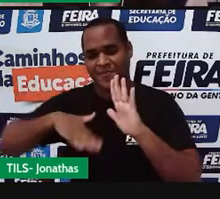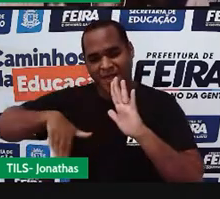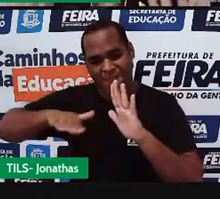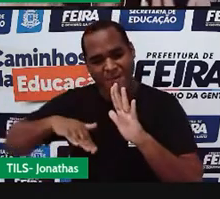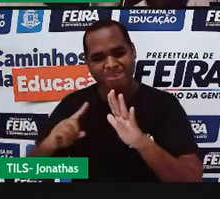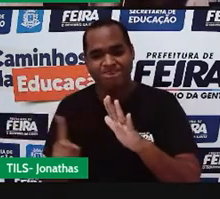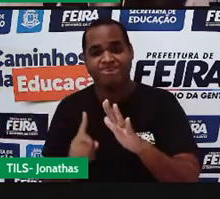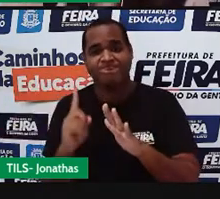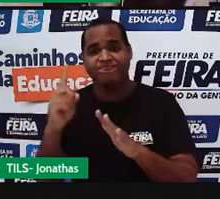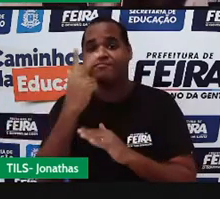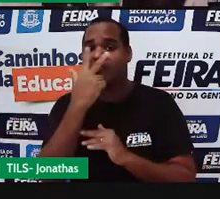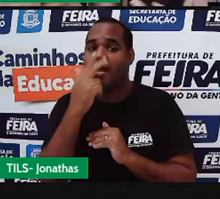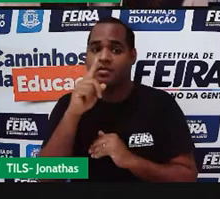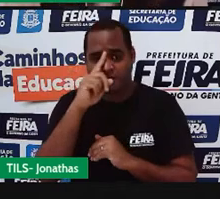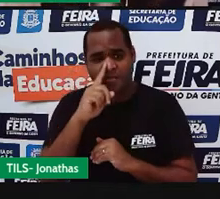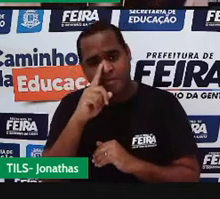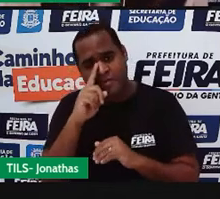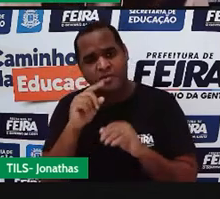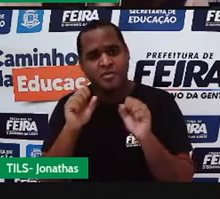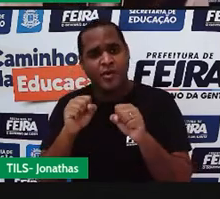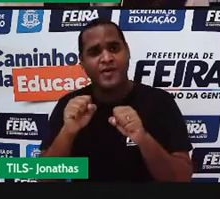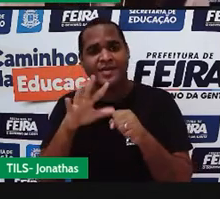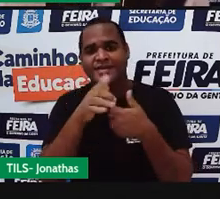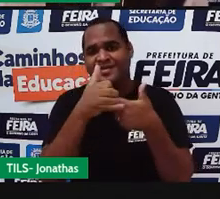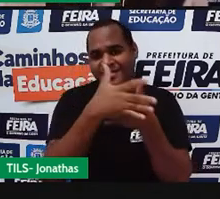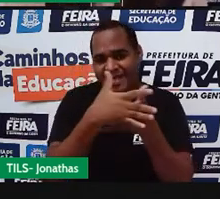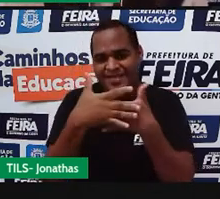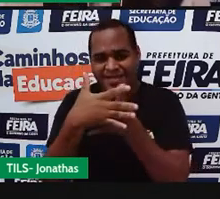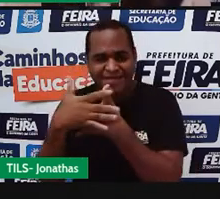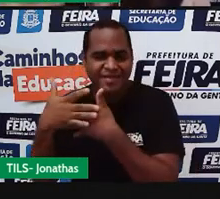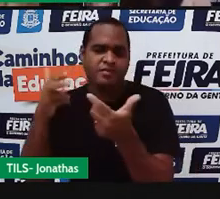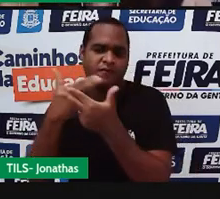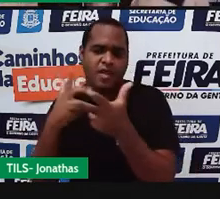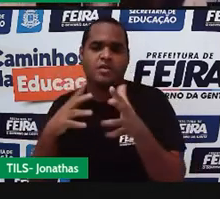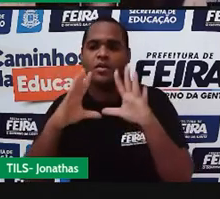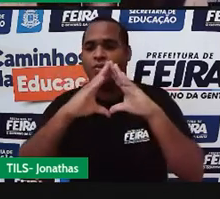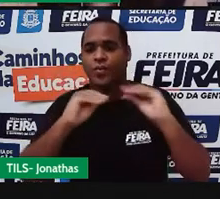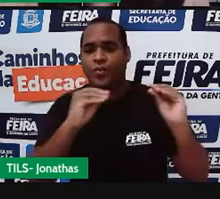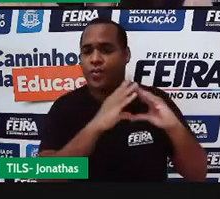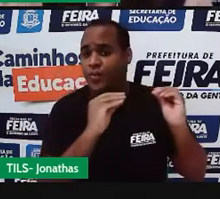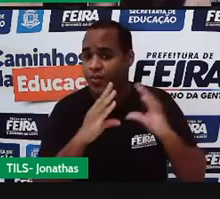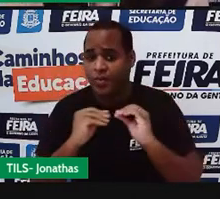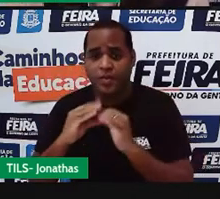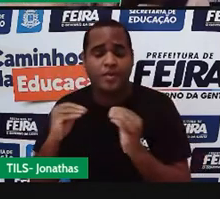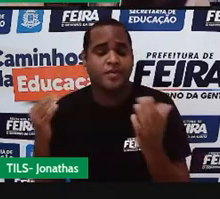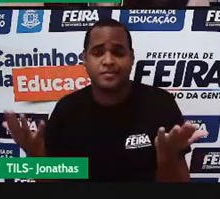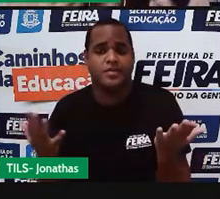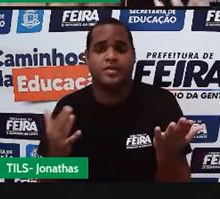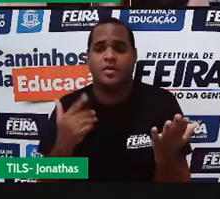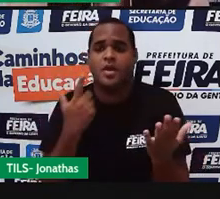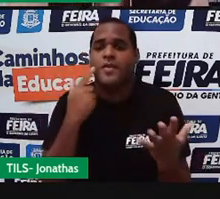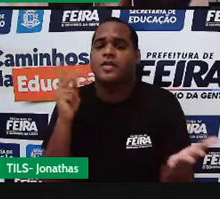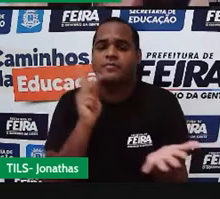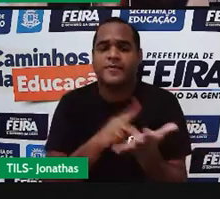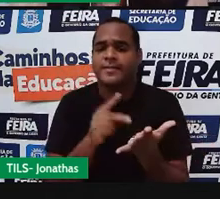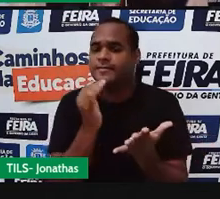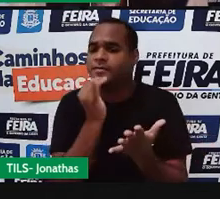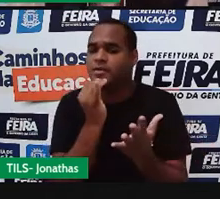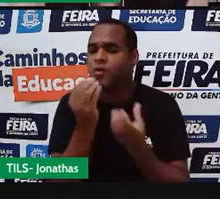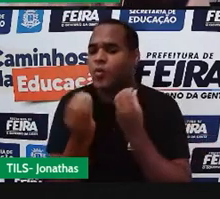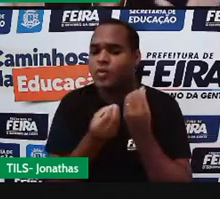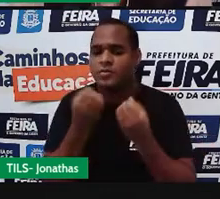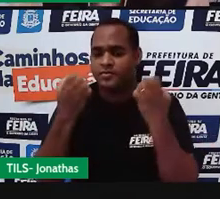e Esse aumento do nível do mar tá fazendo com que várias cidades acabam desaparecendo Então tudo isso aí é resultado de alguns comportamentos